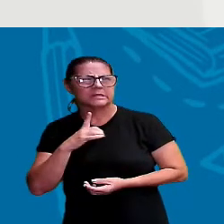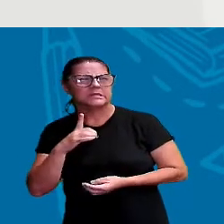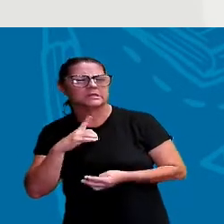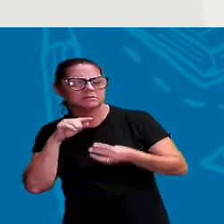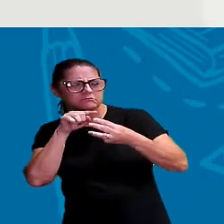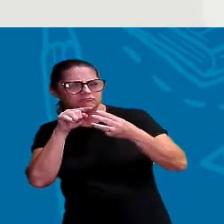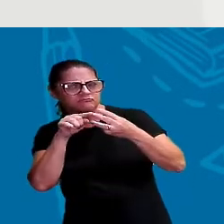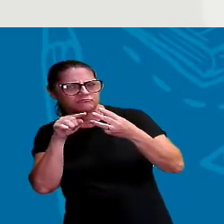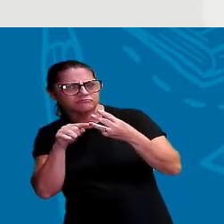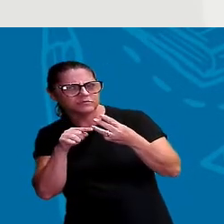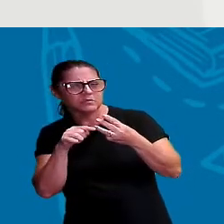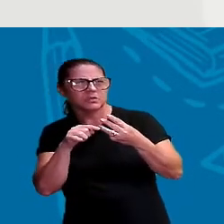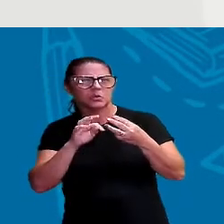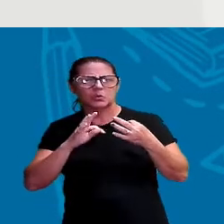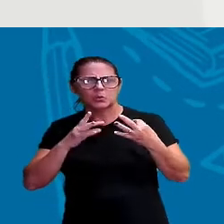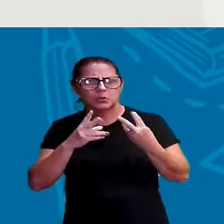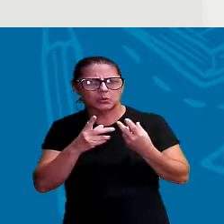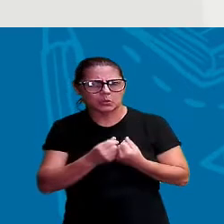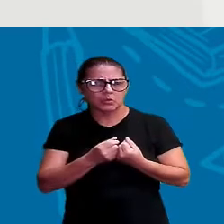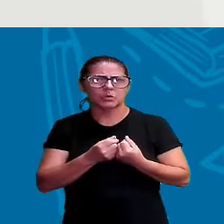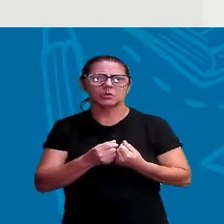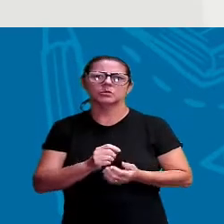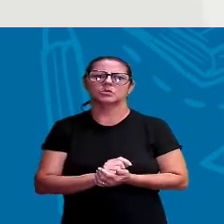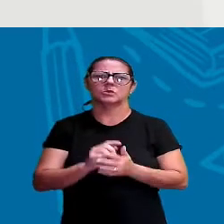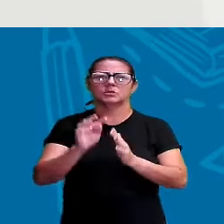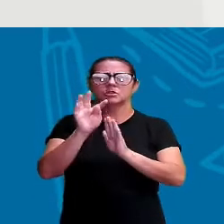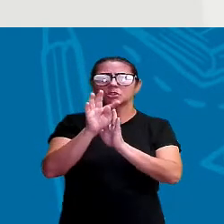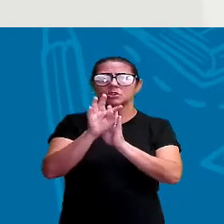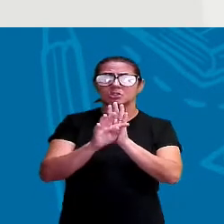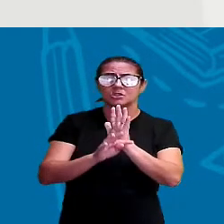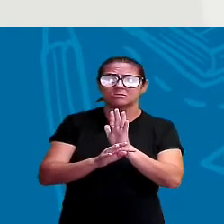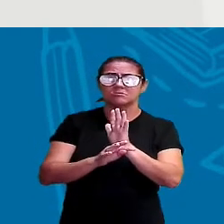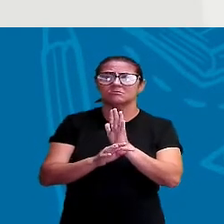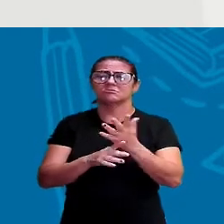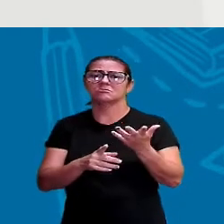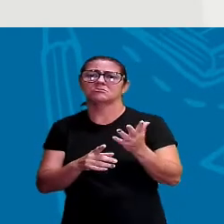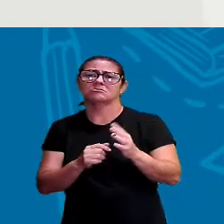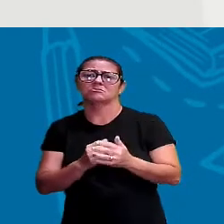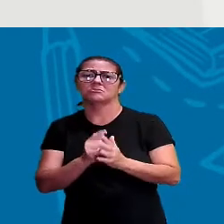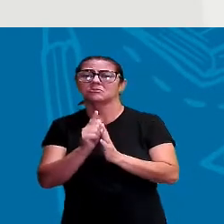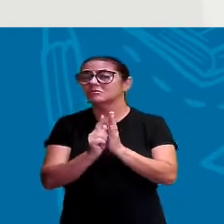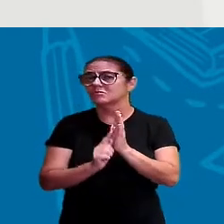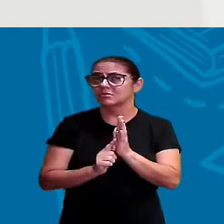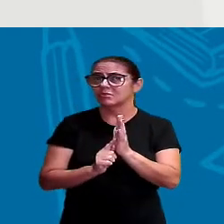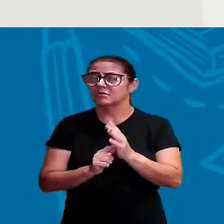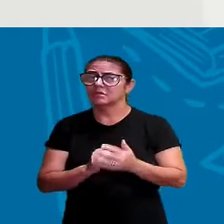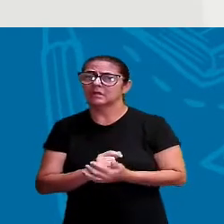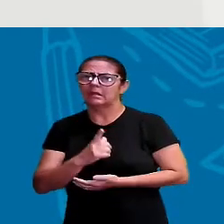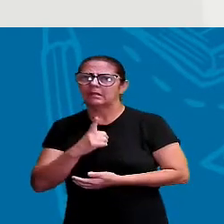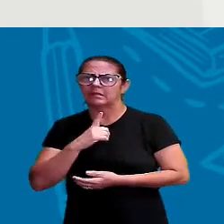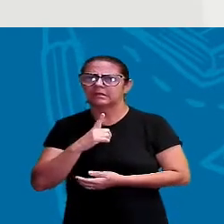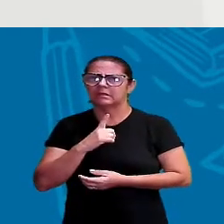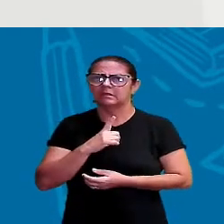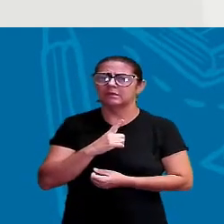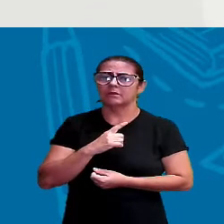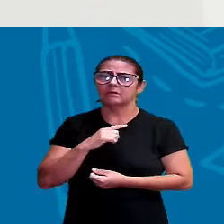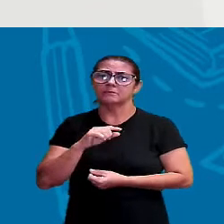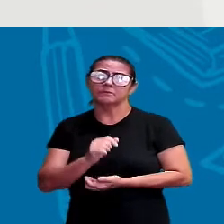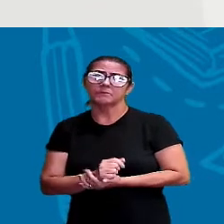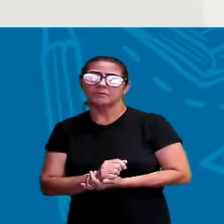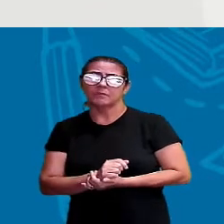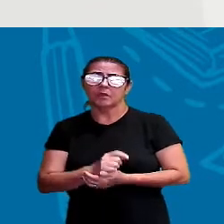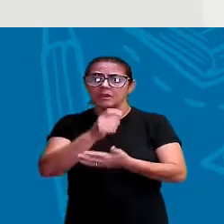em comum. Todos são do gênero aí que liga ao humor, possuem linguagem verbal e não verbal.